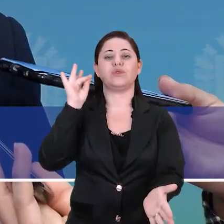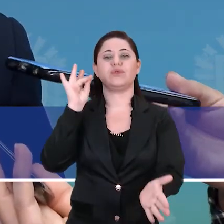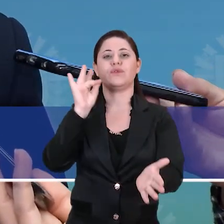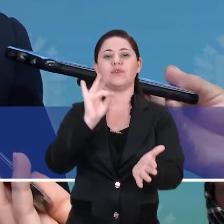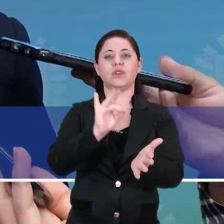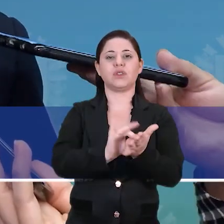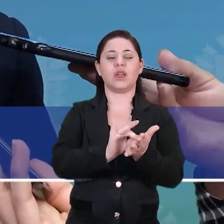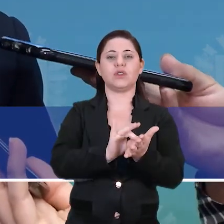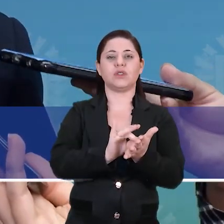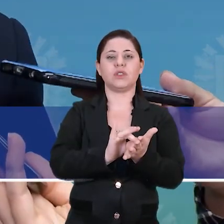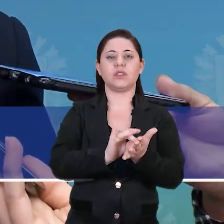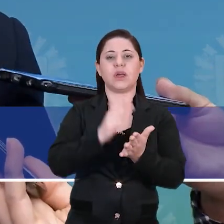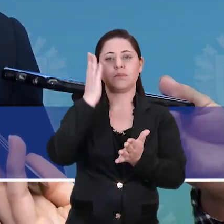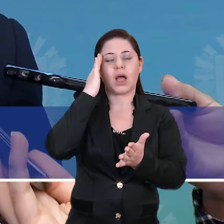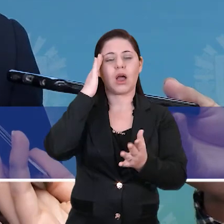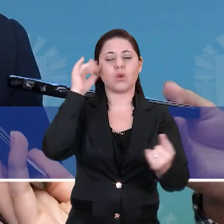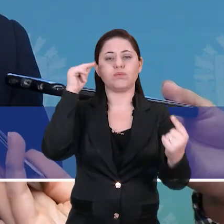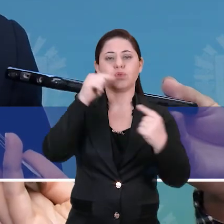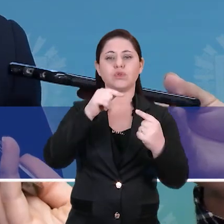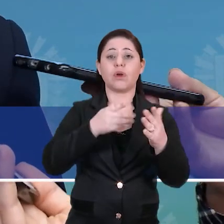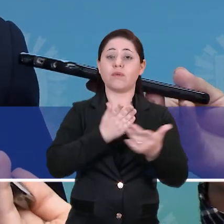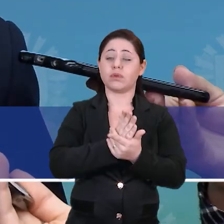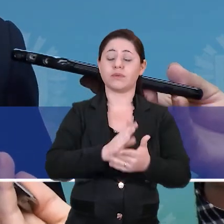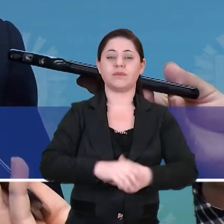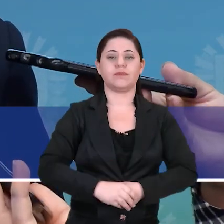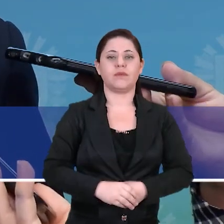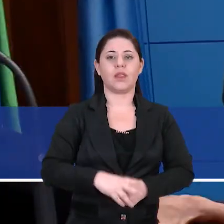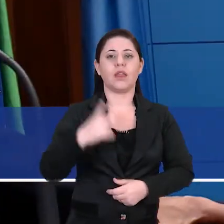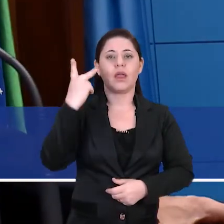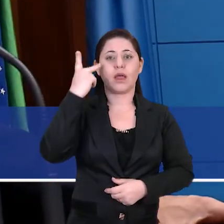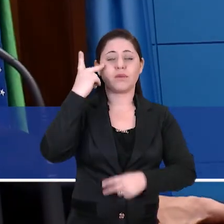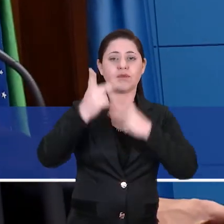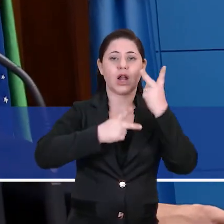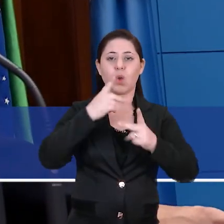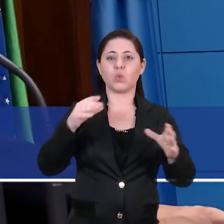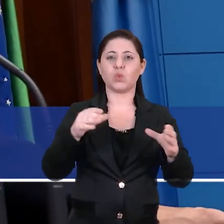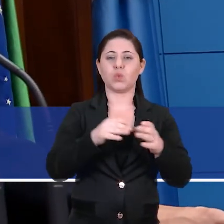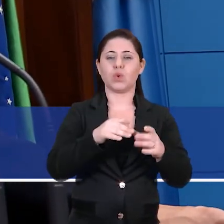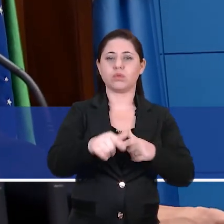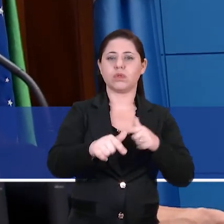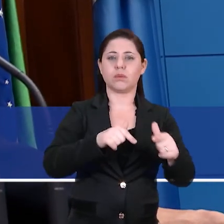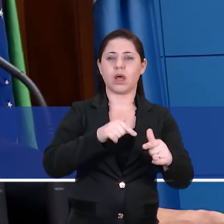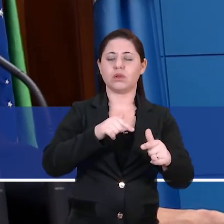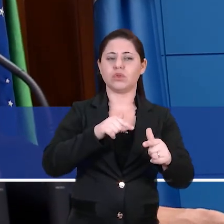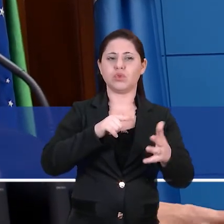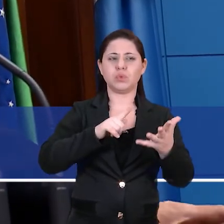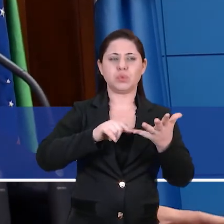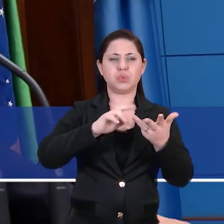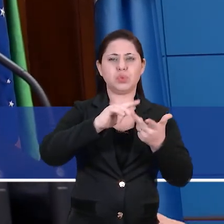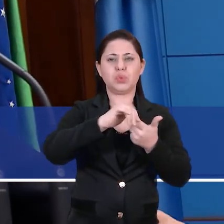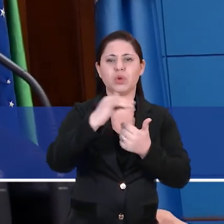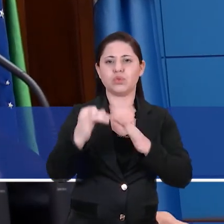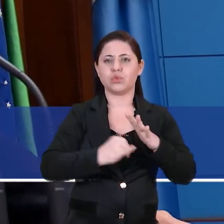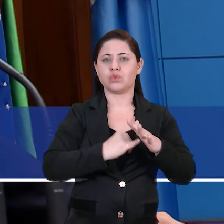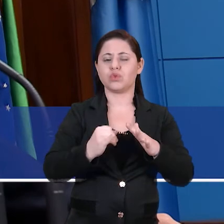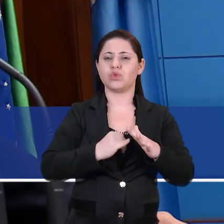ela possa atingir os objetivos para qual ela foi aprovada. Kemp ressaltou que um grupo de trabalho composto por diferentes organizações